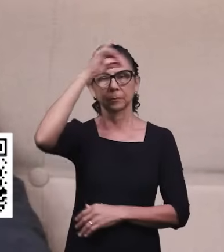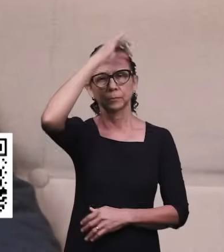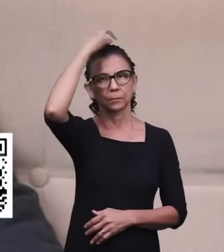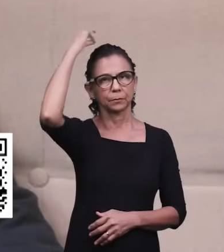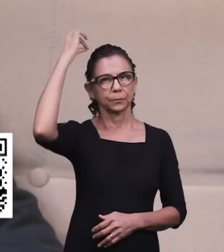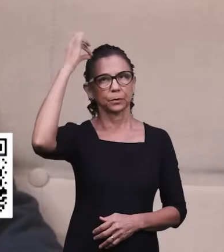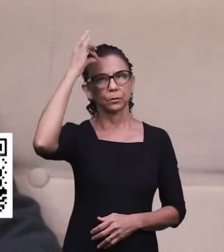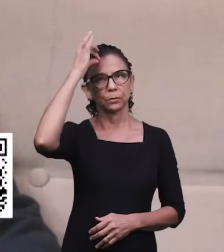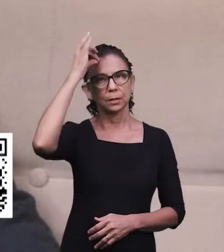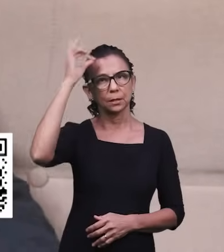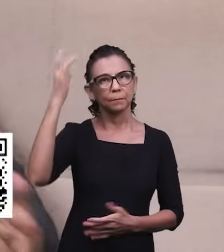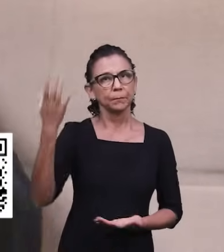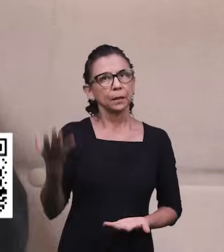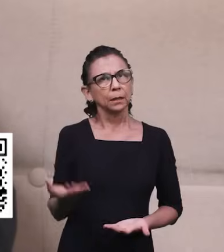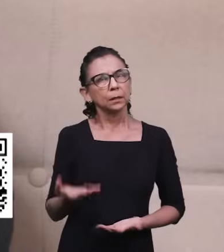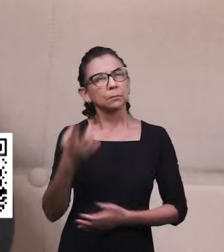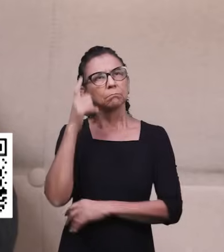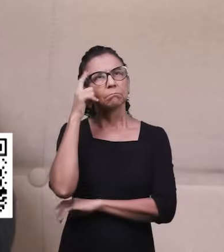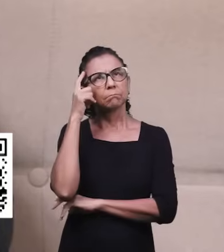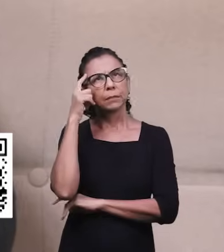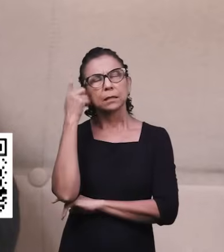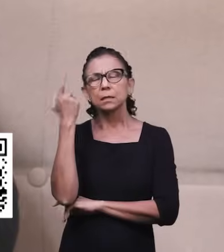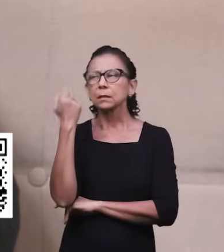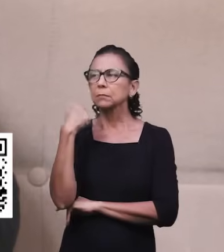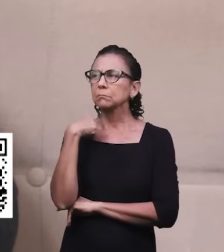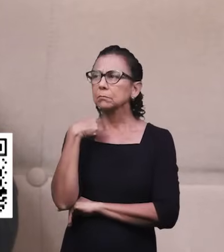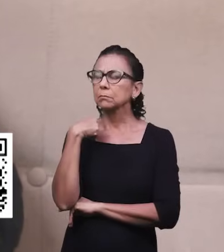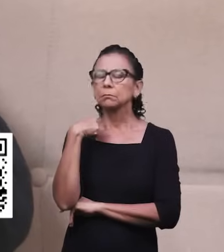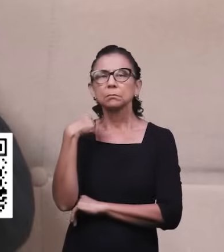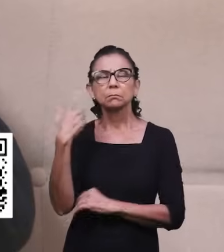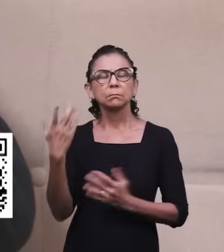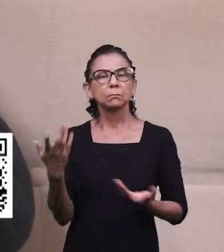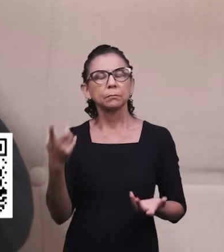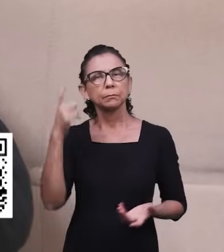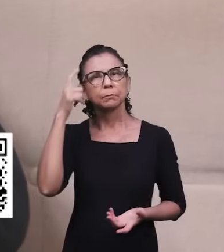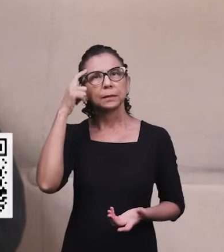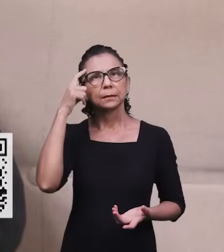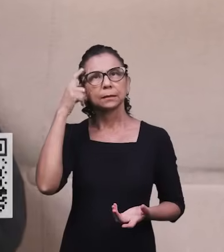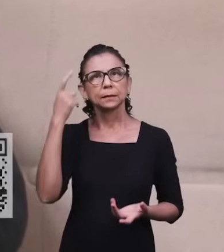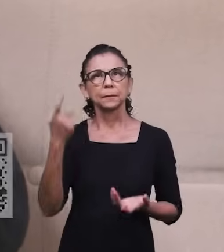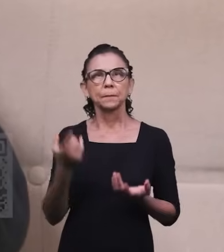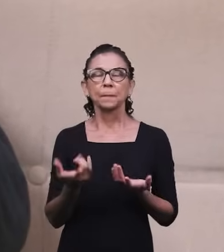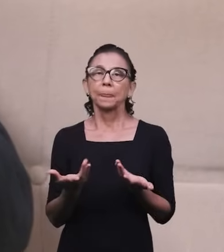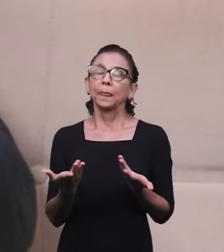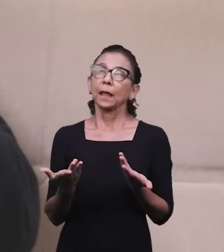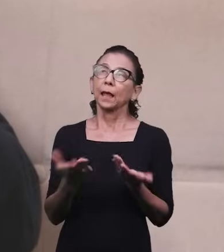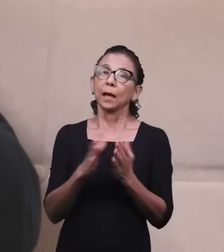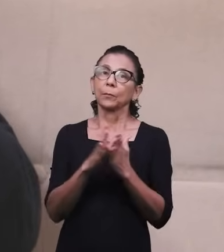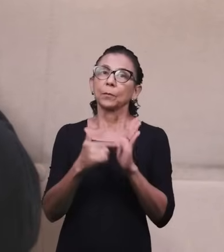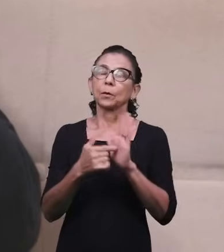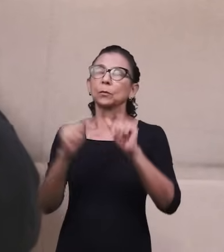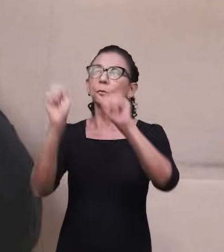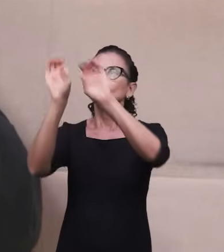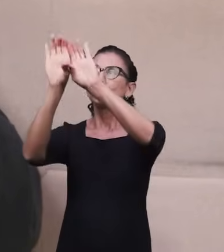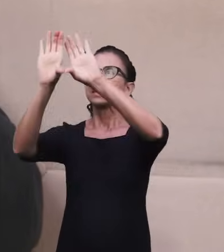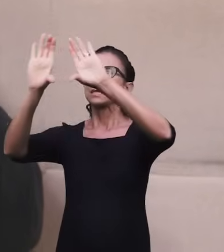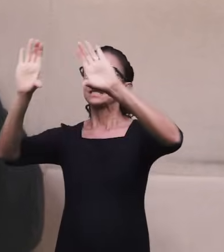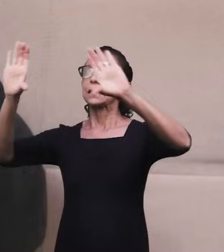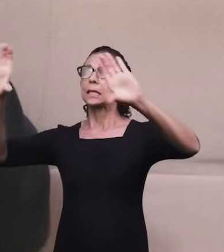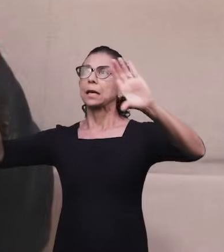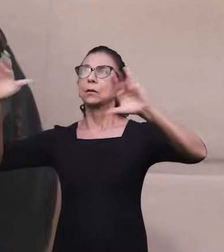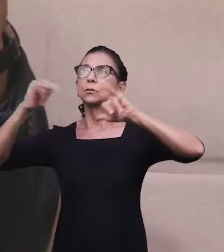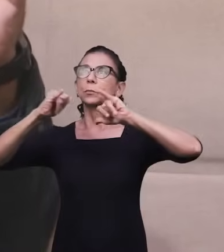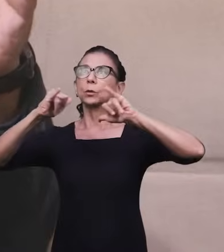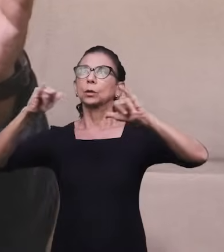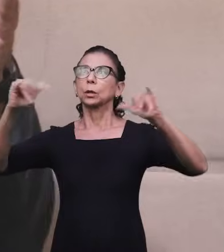do Espírito Santo. Então eu fico pensando, sabe, assim, que a Bíblia diz assim, que os céus declaram